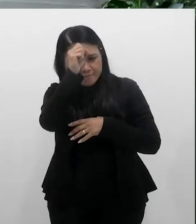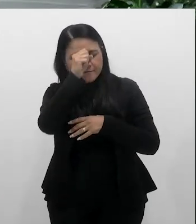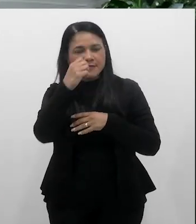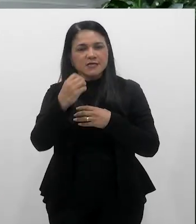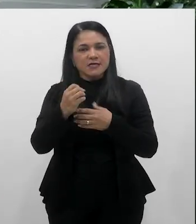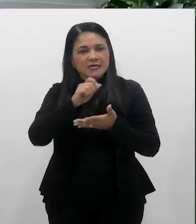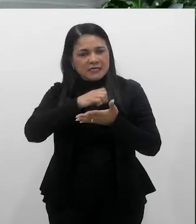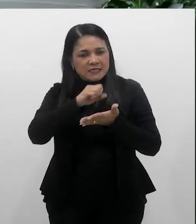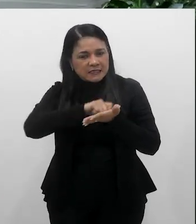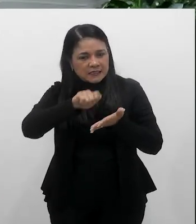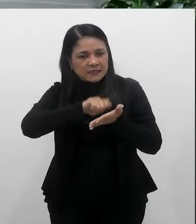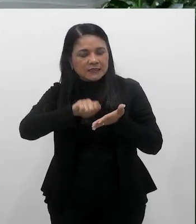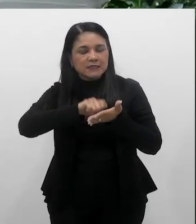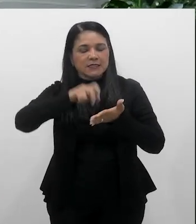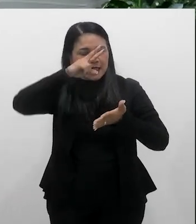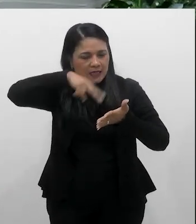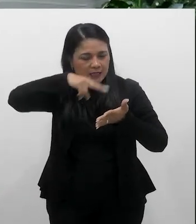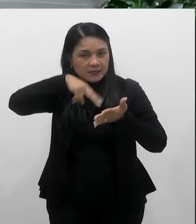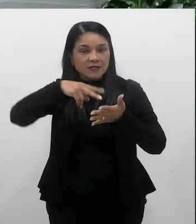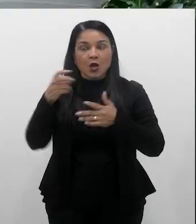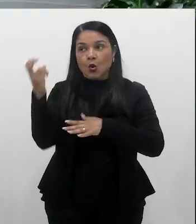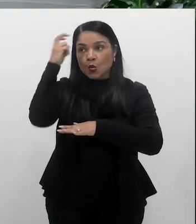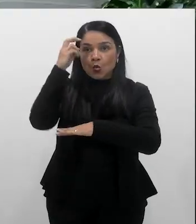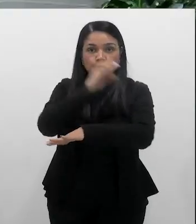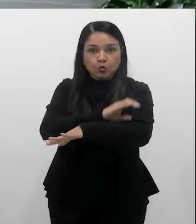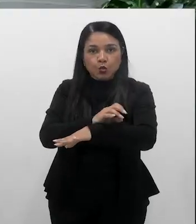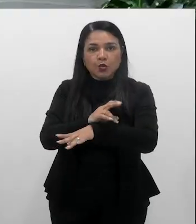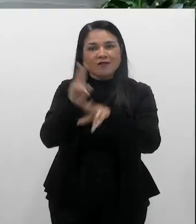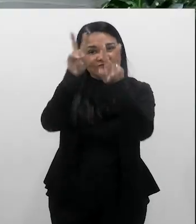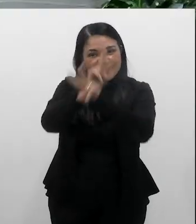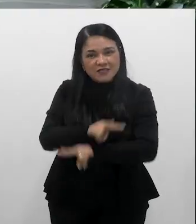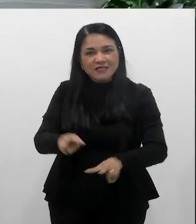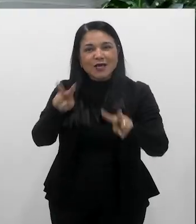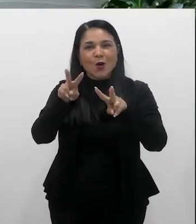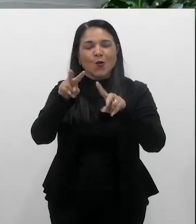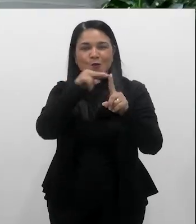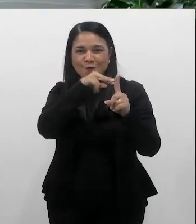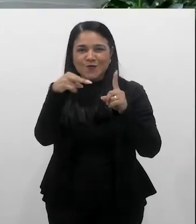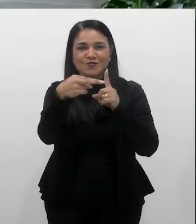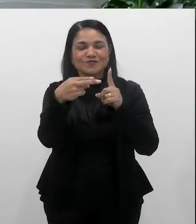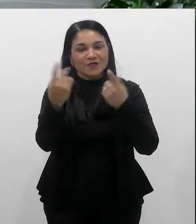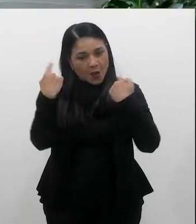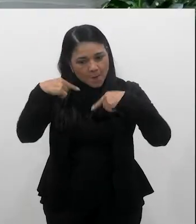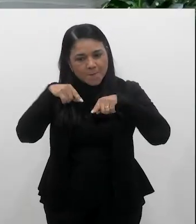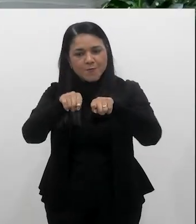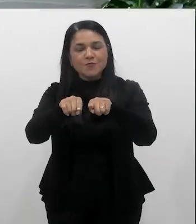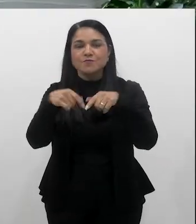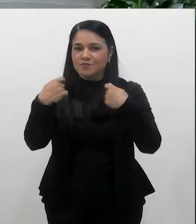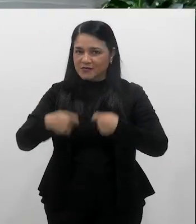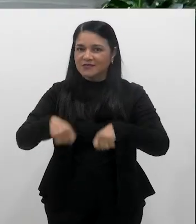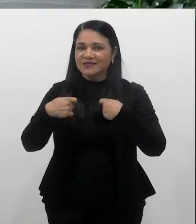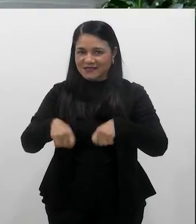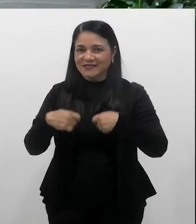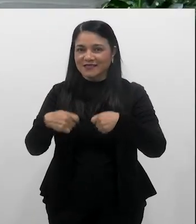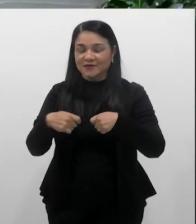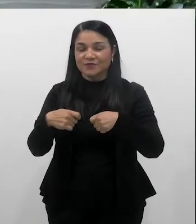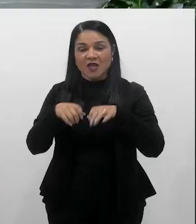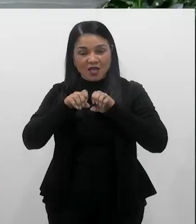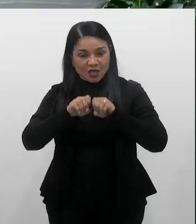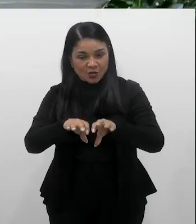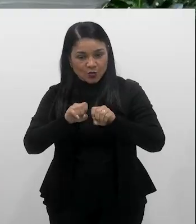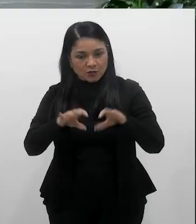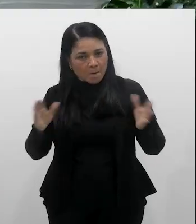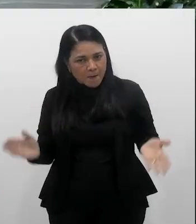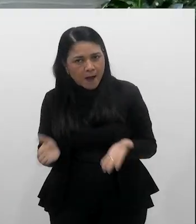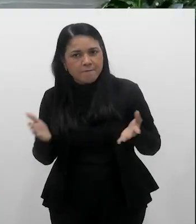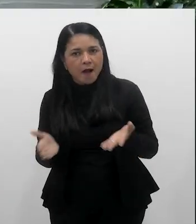ler e a escrever, e a cultura nos ensina a enxergar. Então, a gente precisa andar com uma coisa coladinha na outra, né, secretária? E quanto mais a